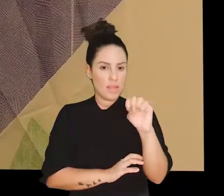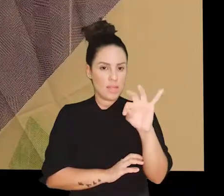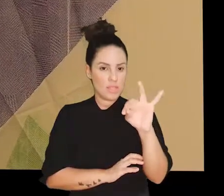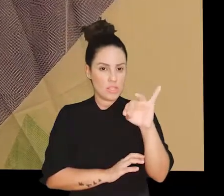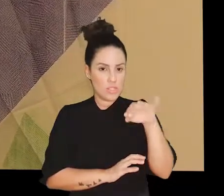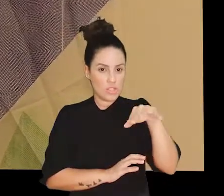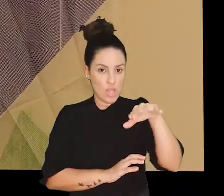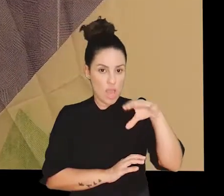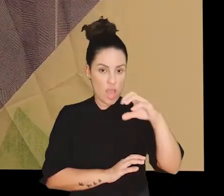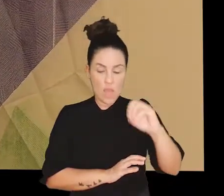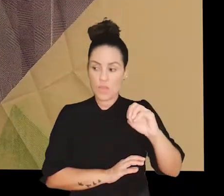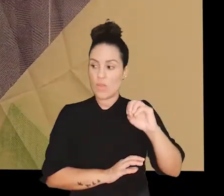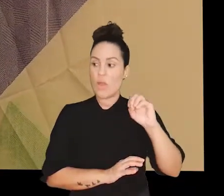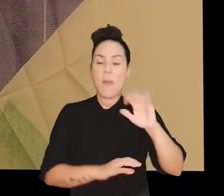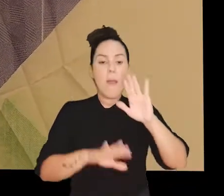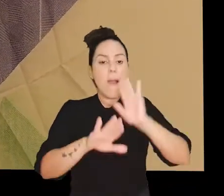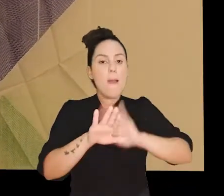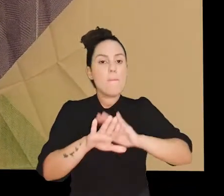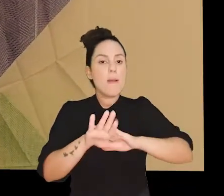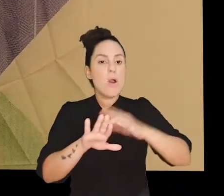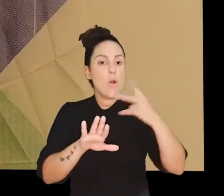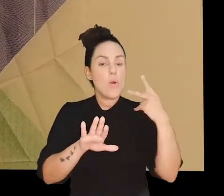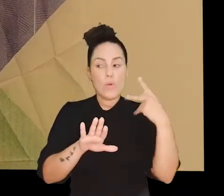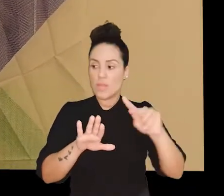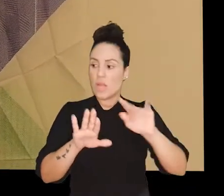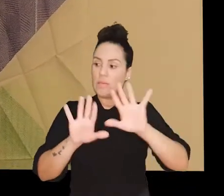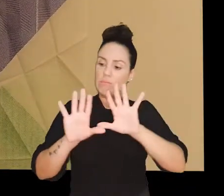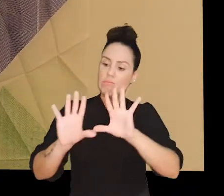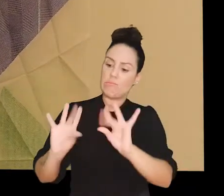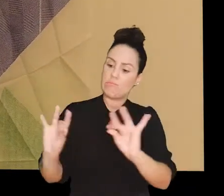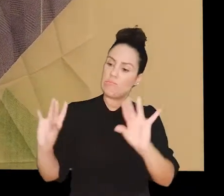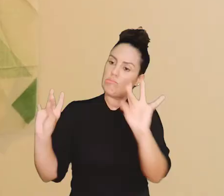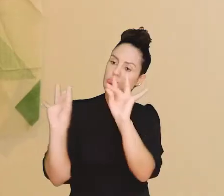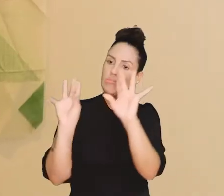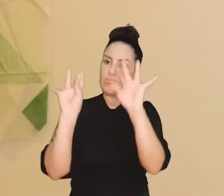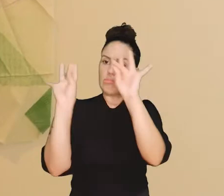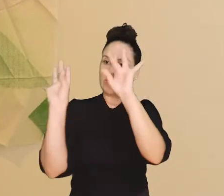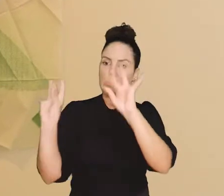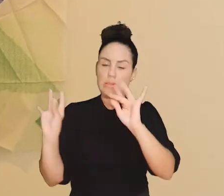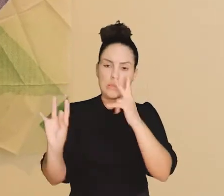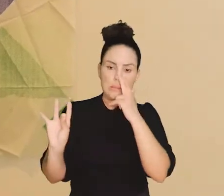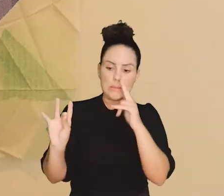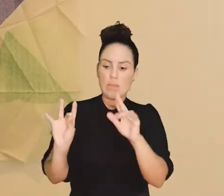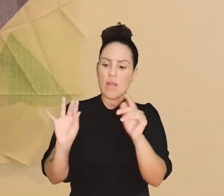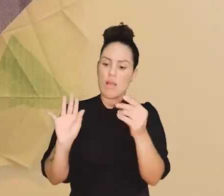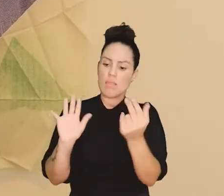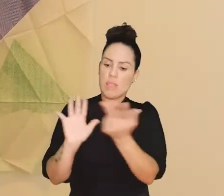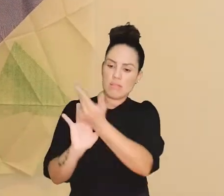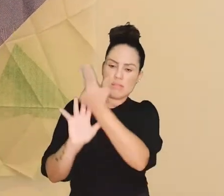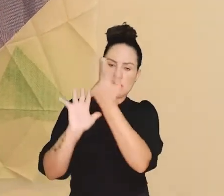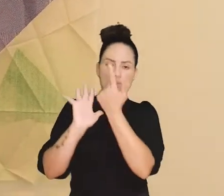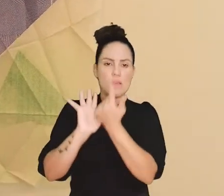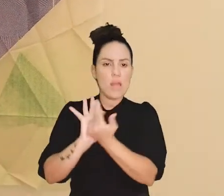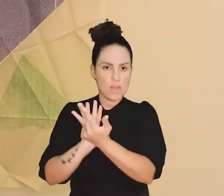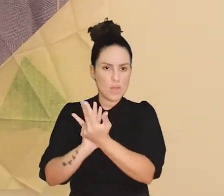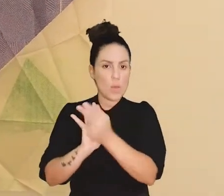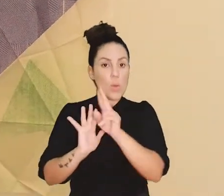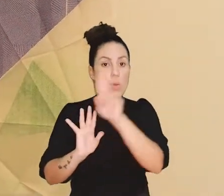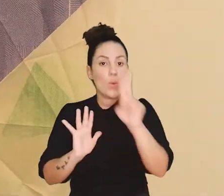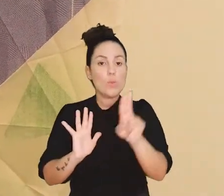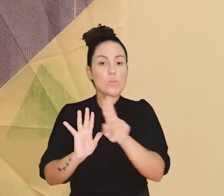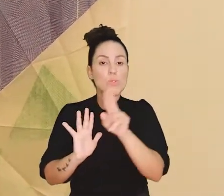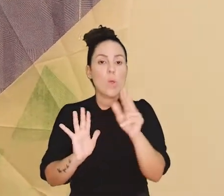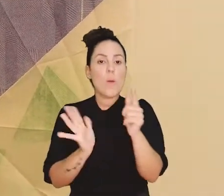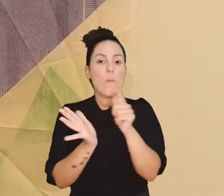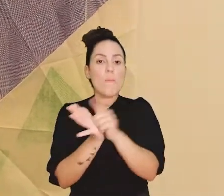a intuição e a presença da afetividade e da mão humana. Não por acaso, seus